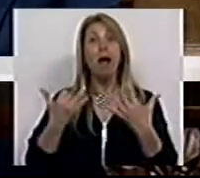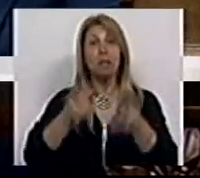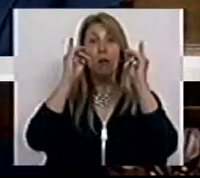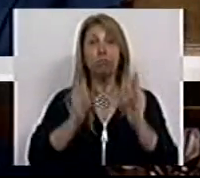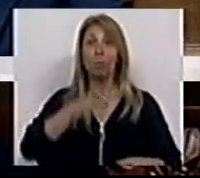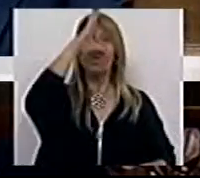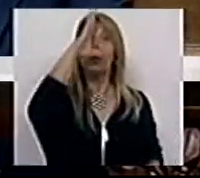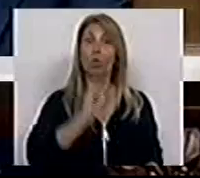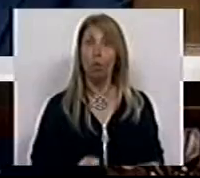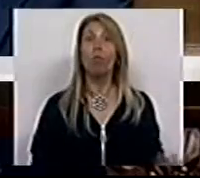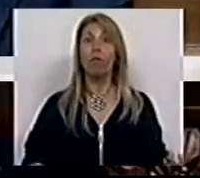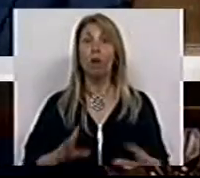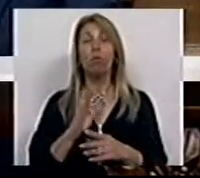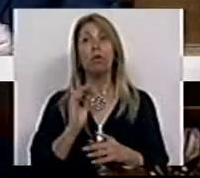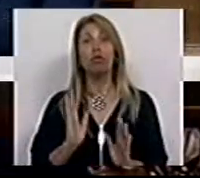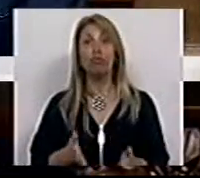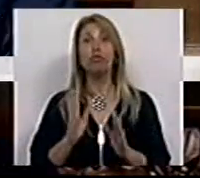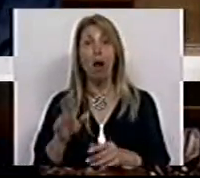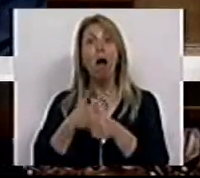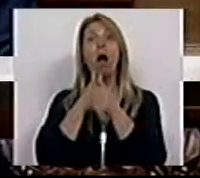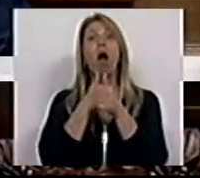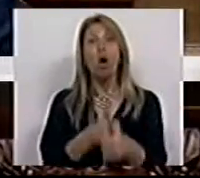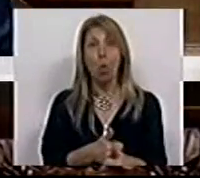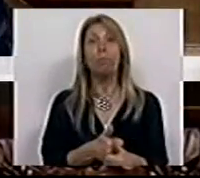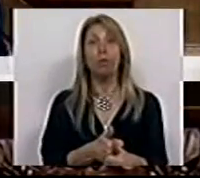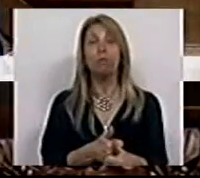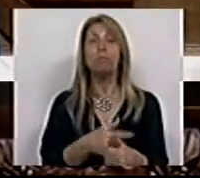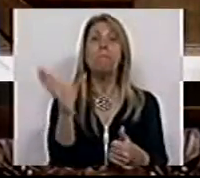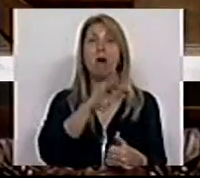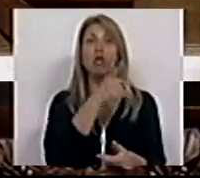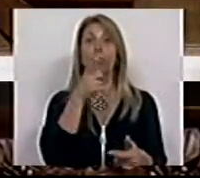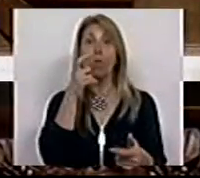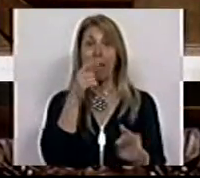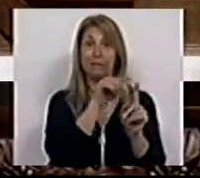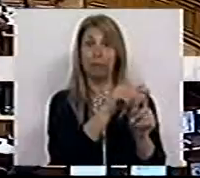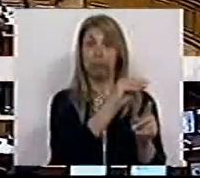promessas eleitorais do que PSD e CDS em quase 4 anos.